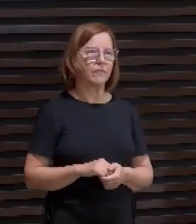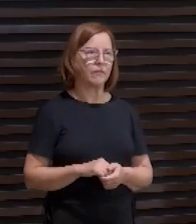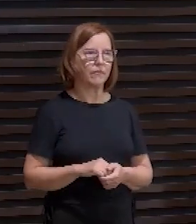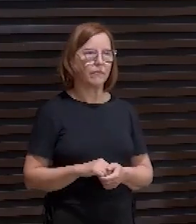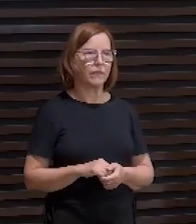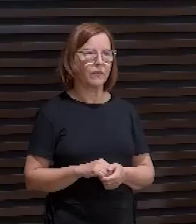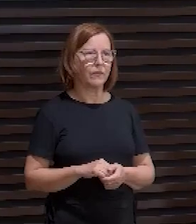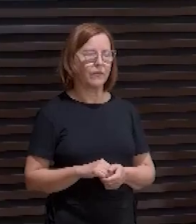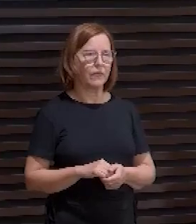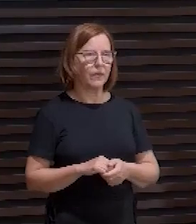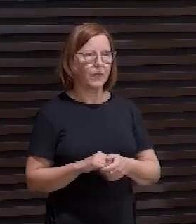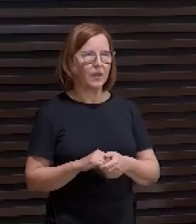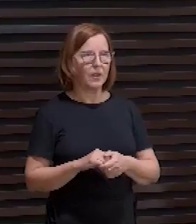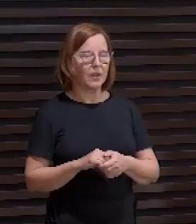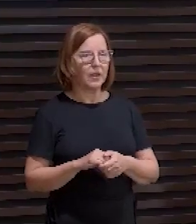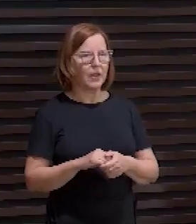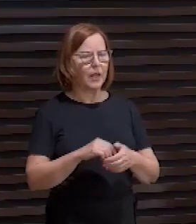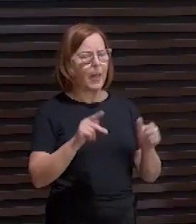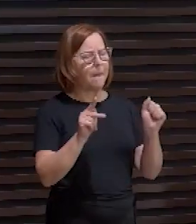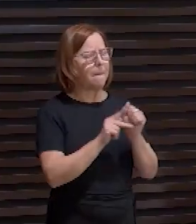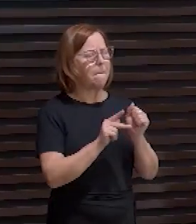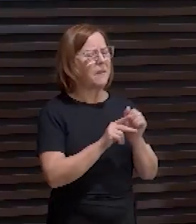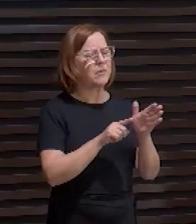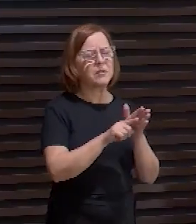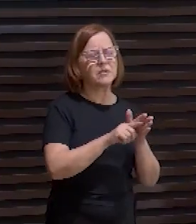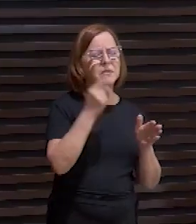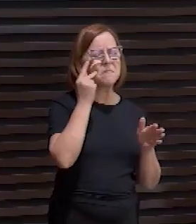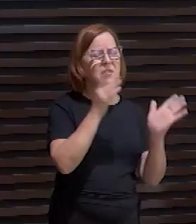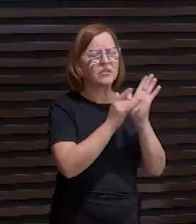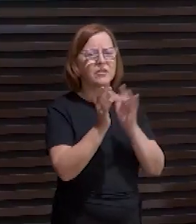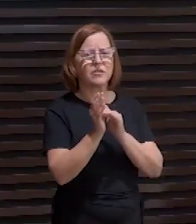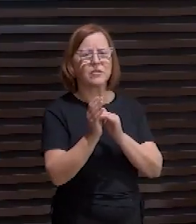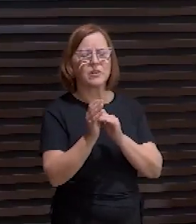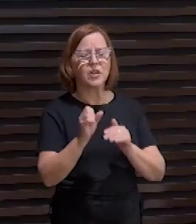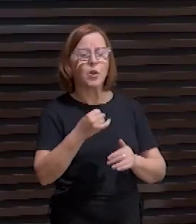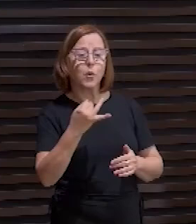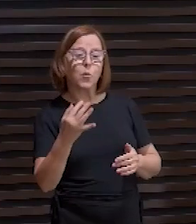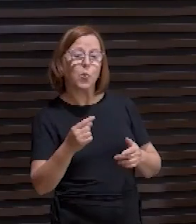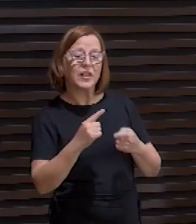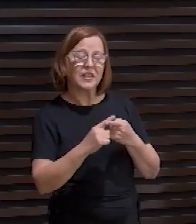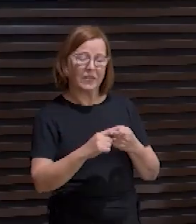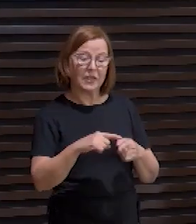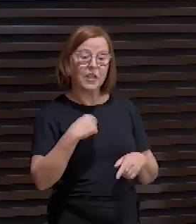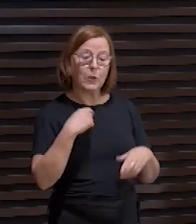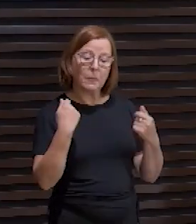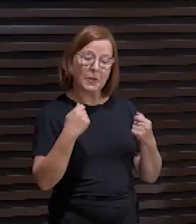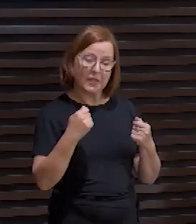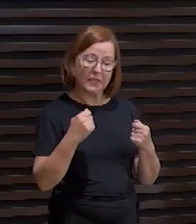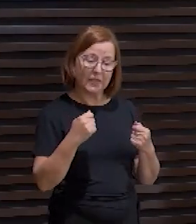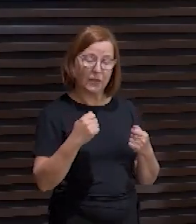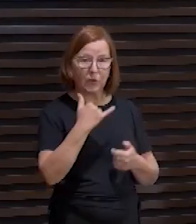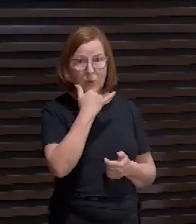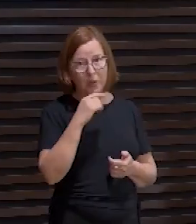por Pedro, pergunta, mas Senhor, quantas vezes eu vou fazer esse ritual de perdão? Ah, Pedrão, 70 vezes 7 tá bom